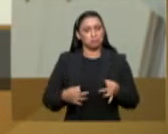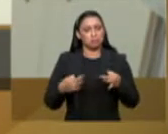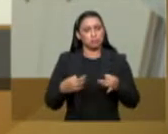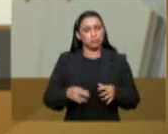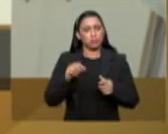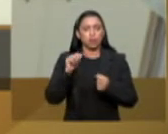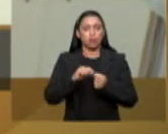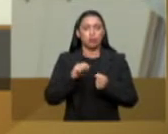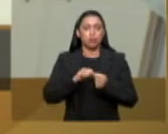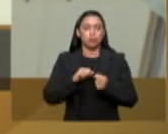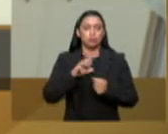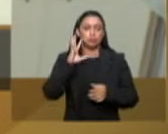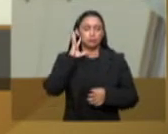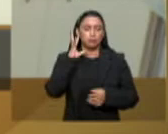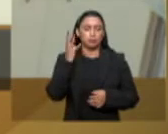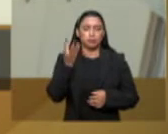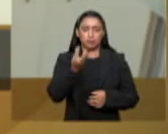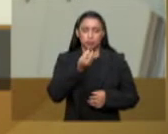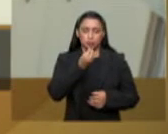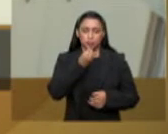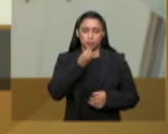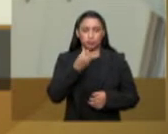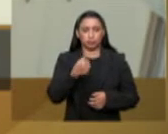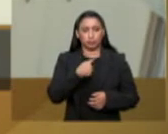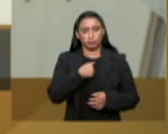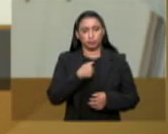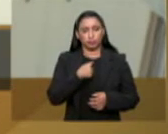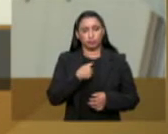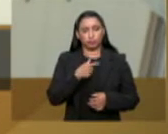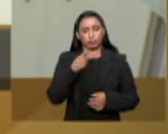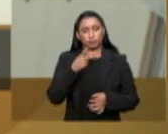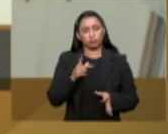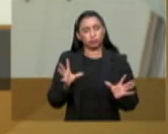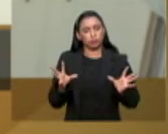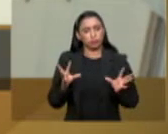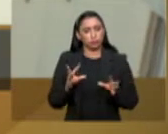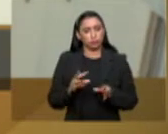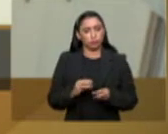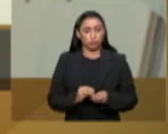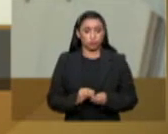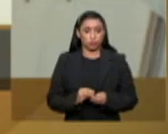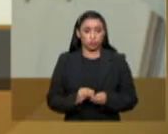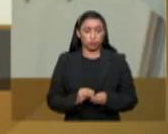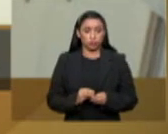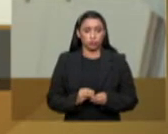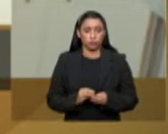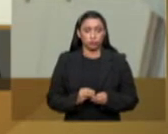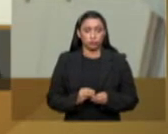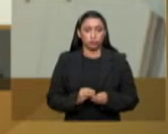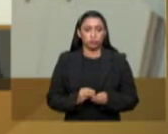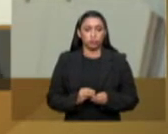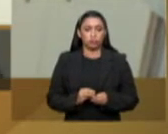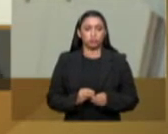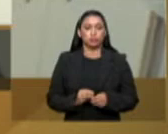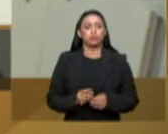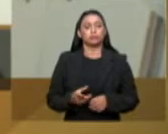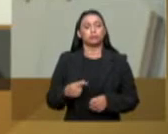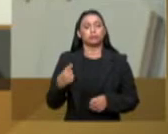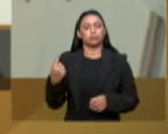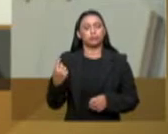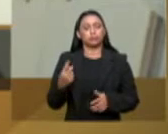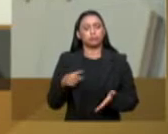pelo ministro Dias Toffoli, eu vou ser bastante sucinto. A Fazenda Nacional vem à tribuna